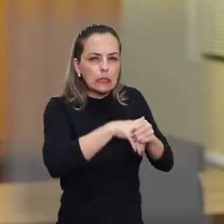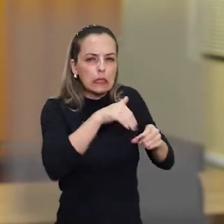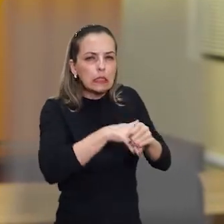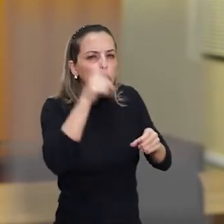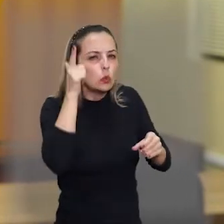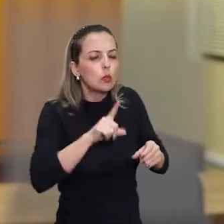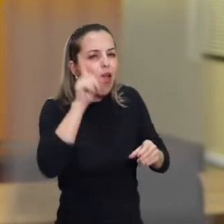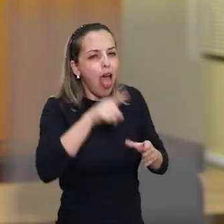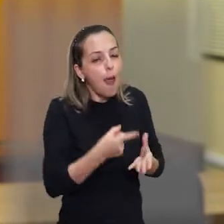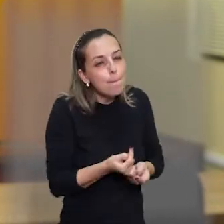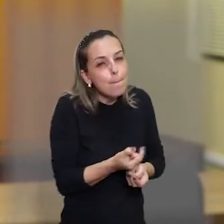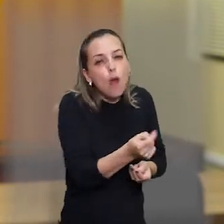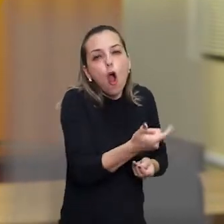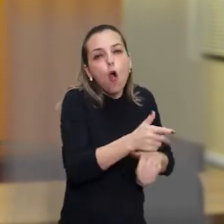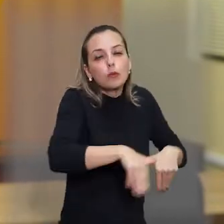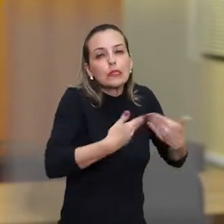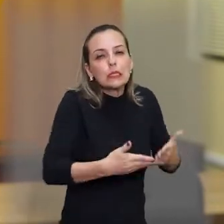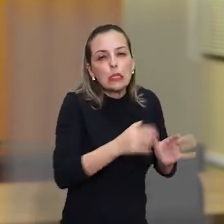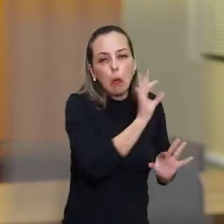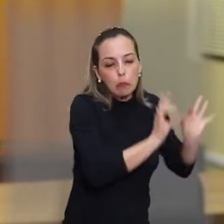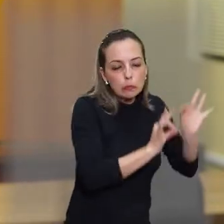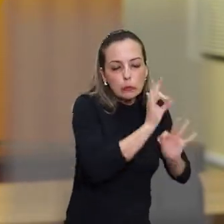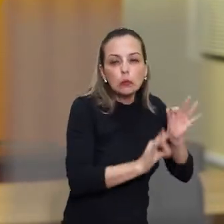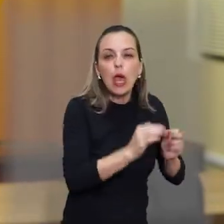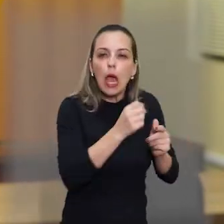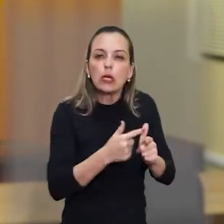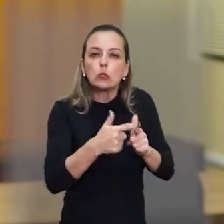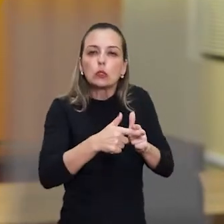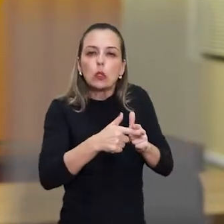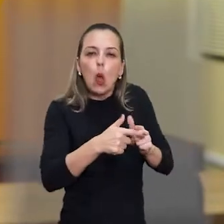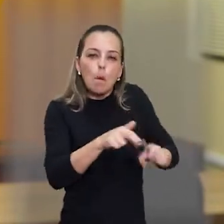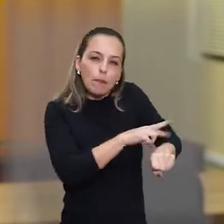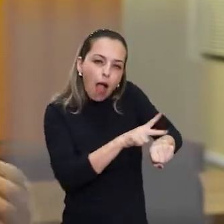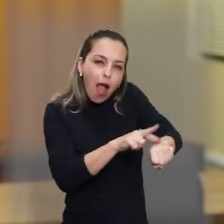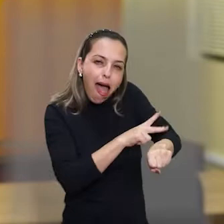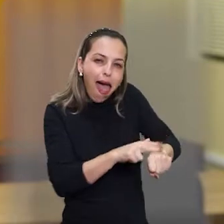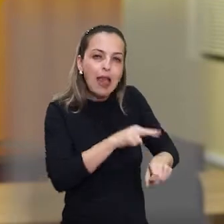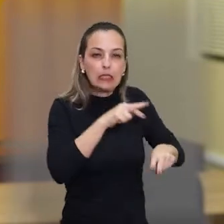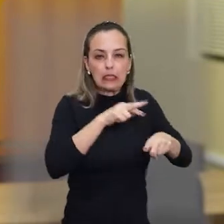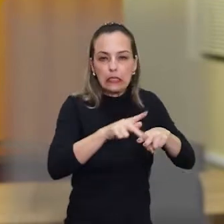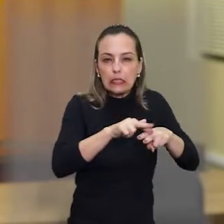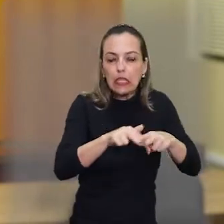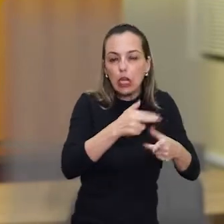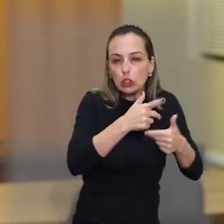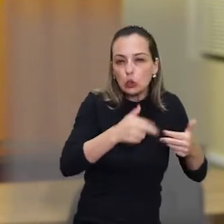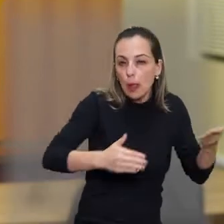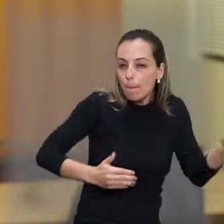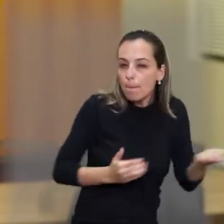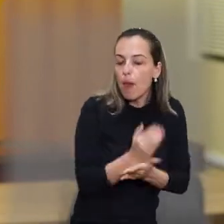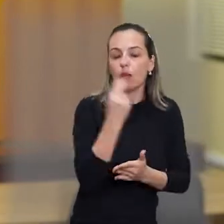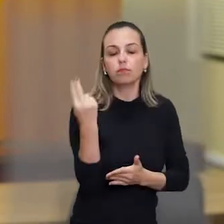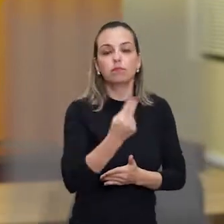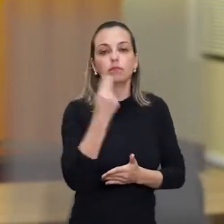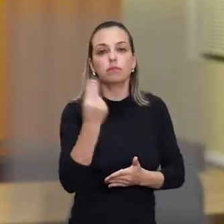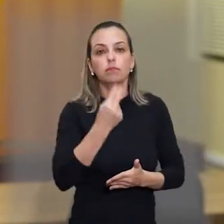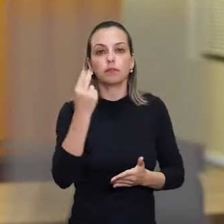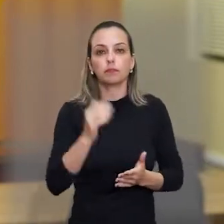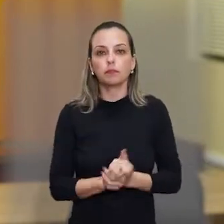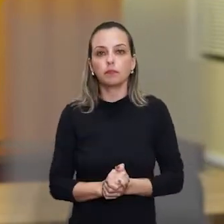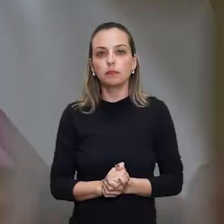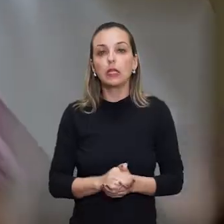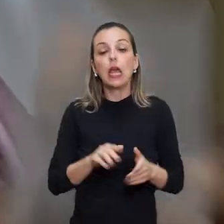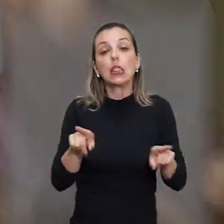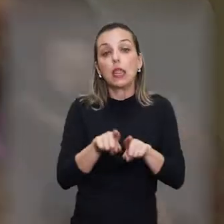menos pessoas sendo eleitas e depois, nos espaços políticos, é difícil aprovar questões raciais, questões de gênero, por conta desse